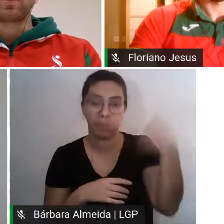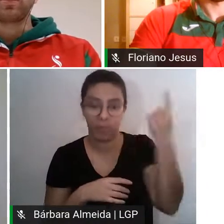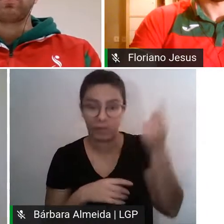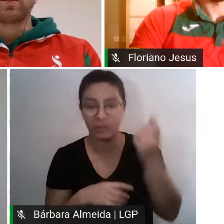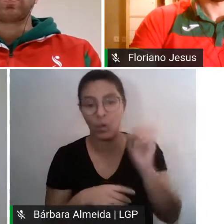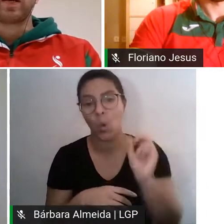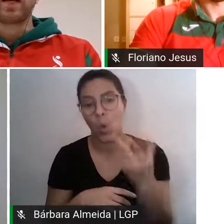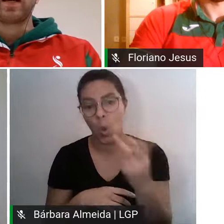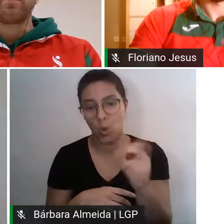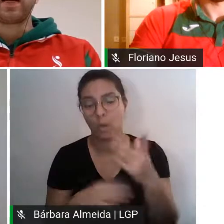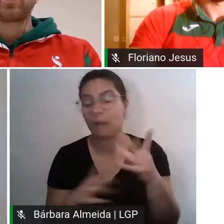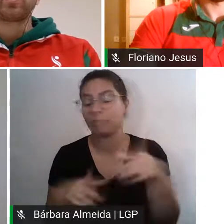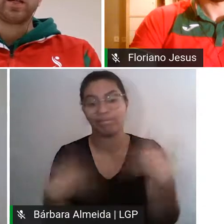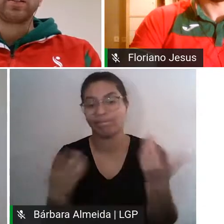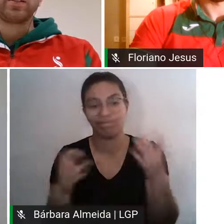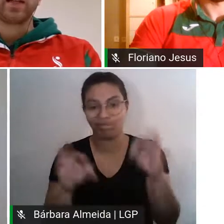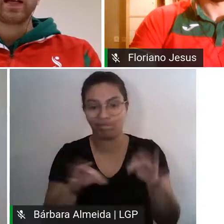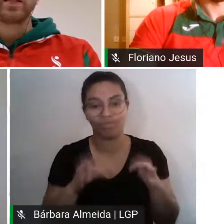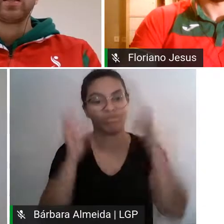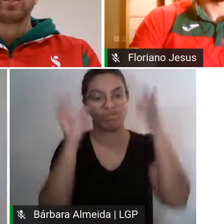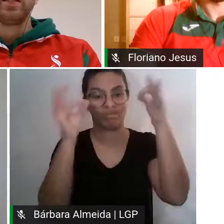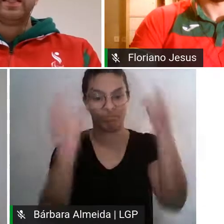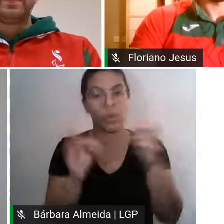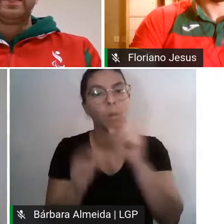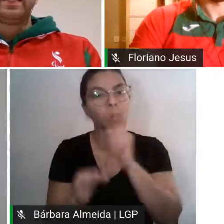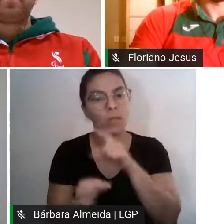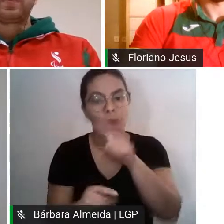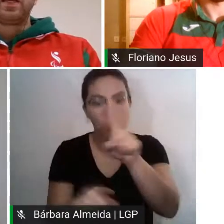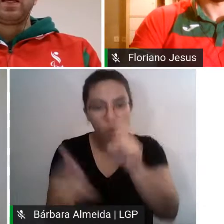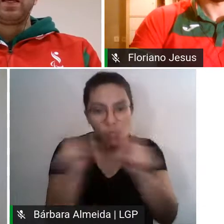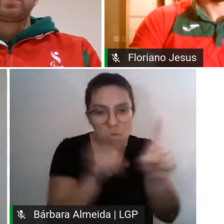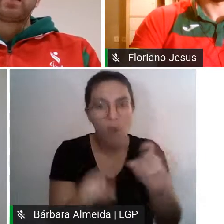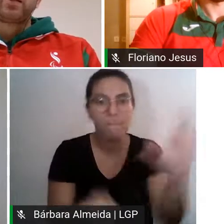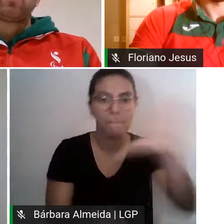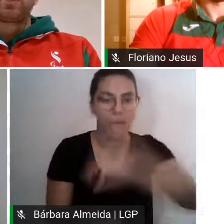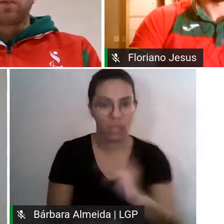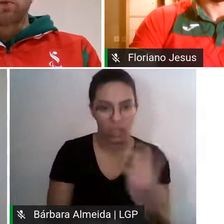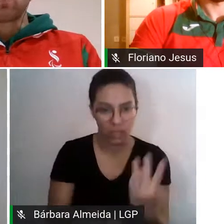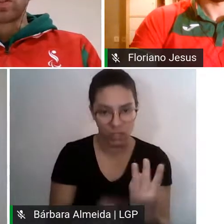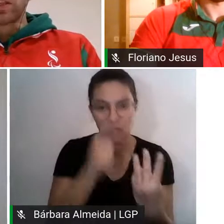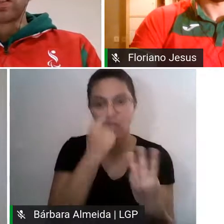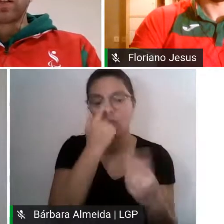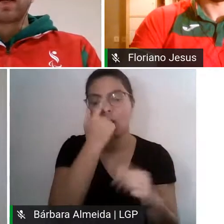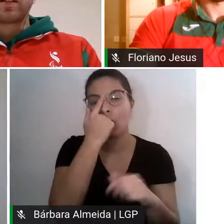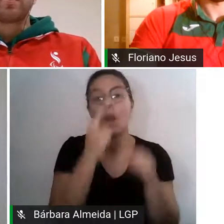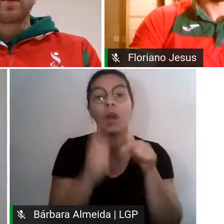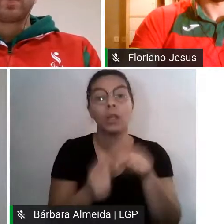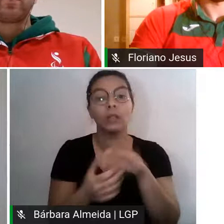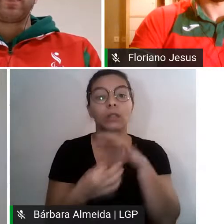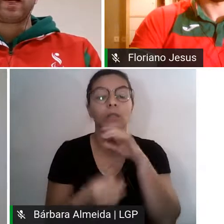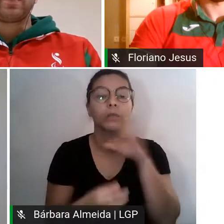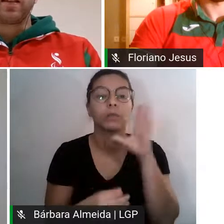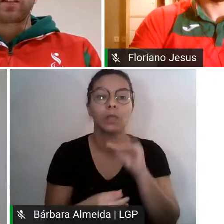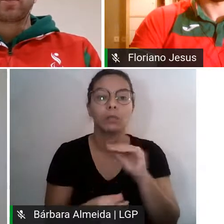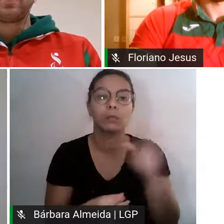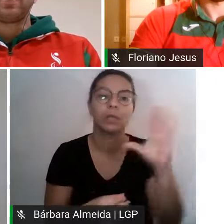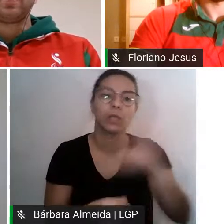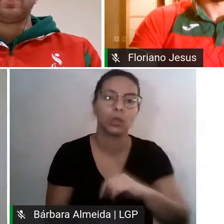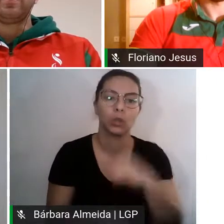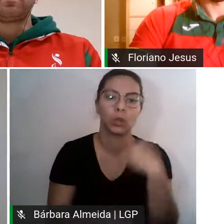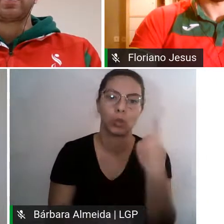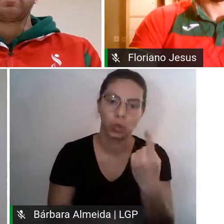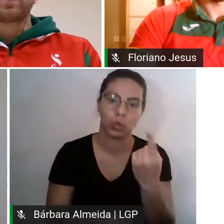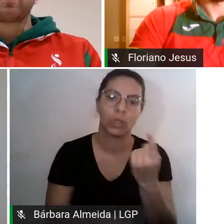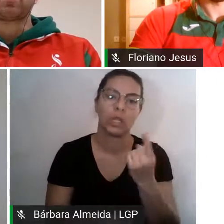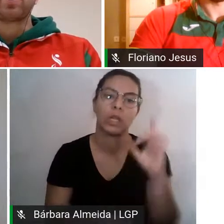teríamos conseguido classificar mais 3 atletas, e entretanto já temos um 6º atleta também identificado e que está